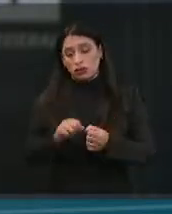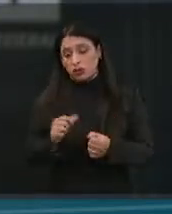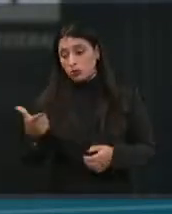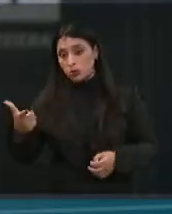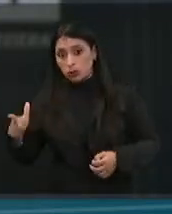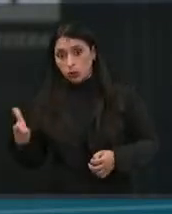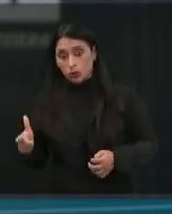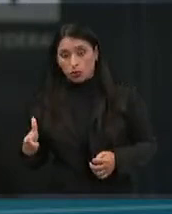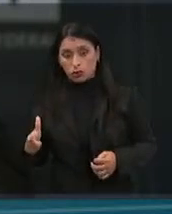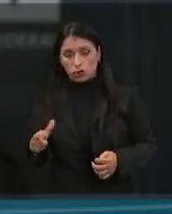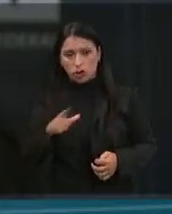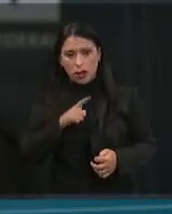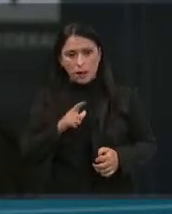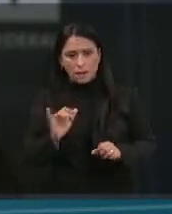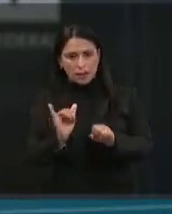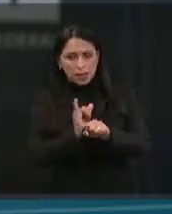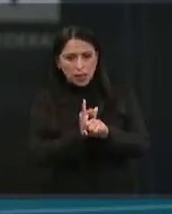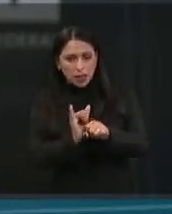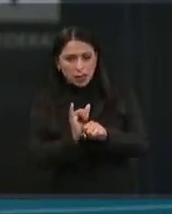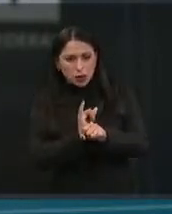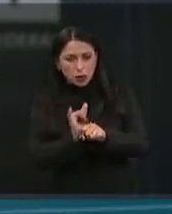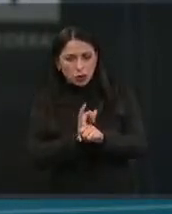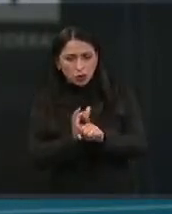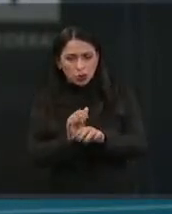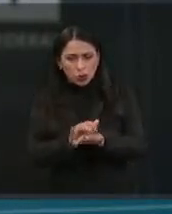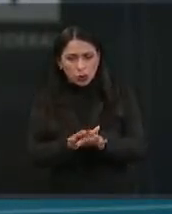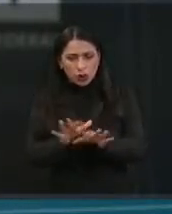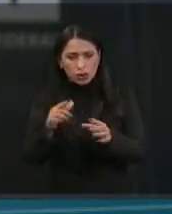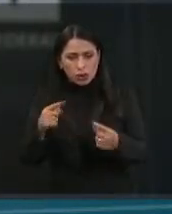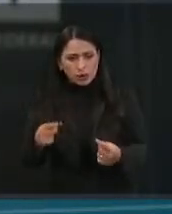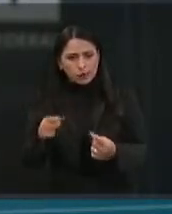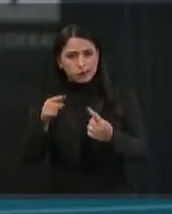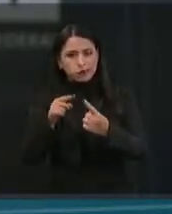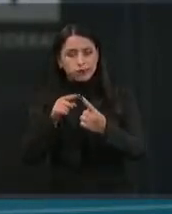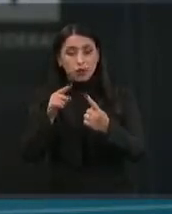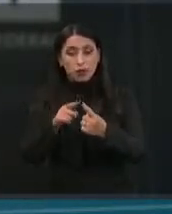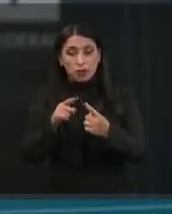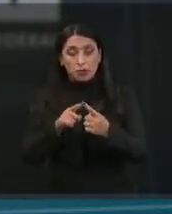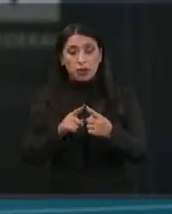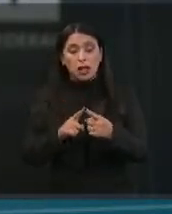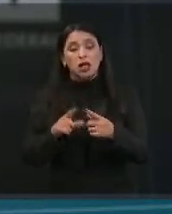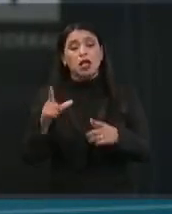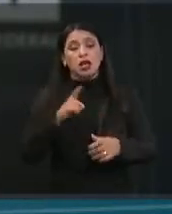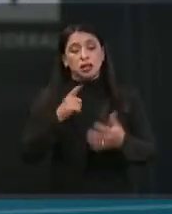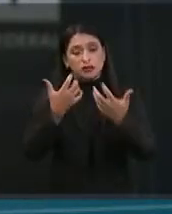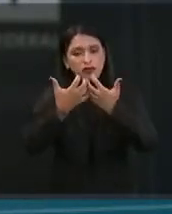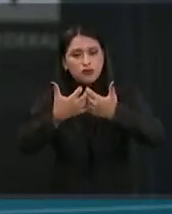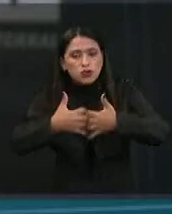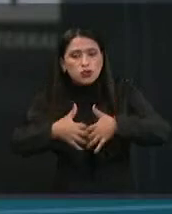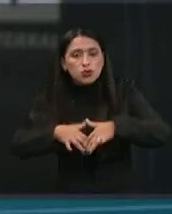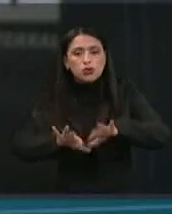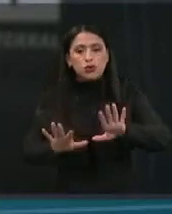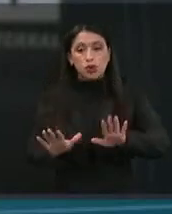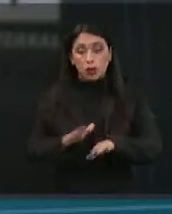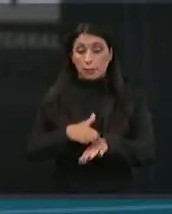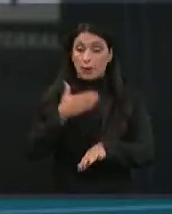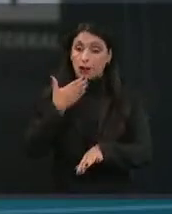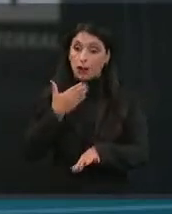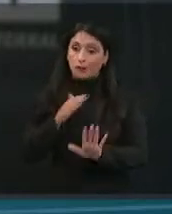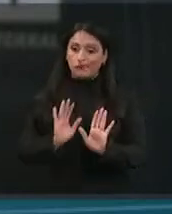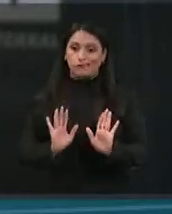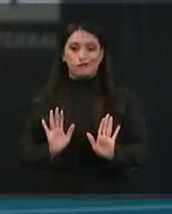ser apertado para que essa máquina mais ampla, industrial, em escala, funcione melhor? Não